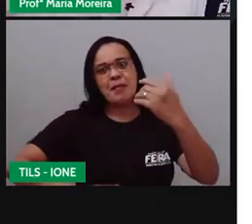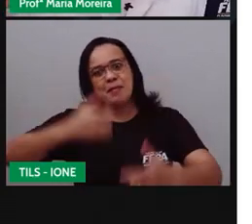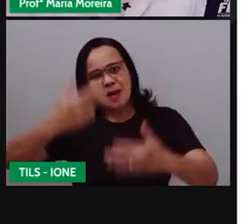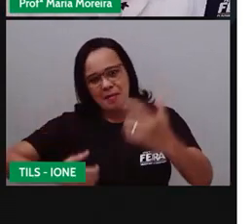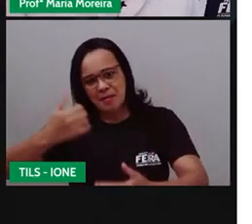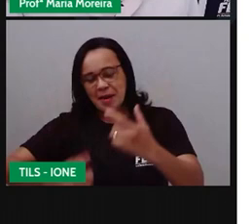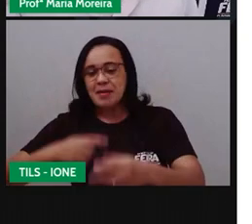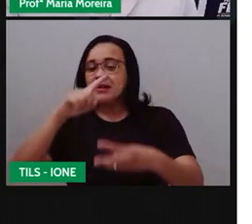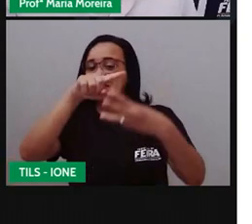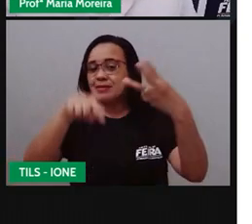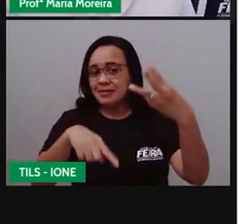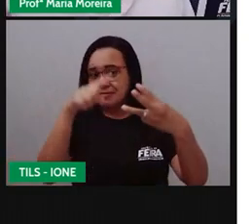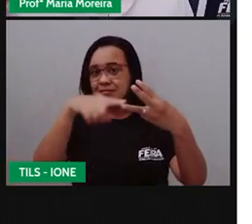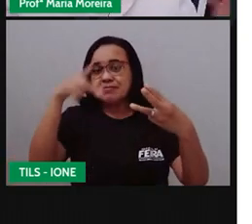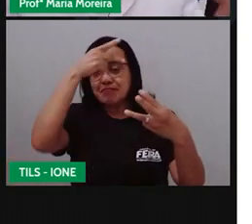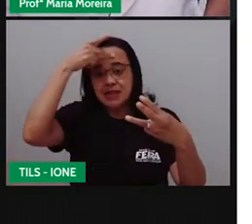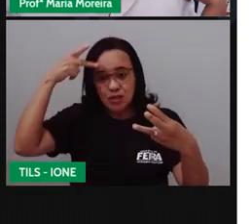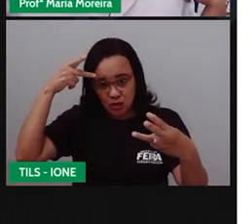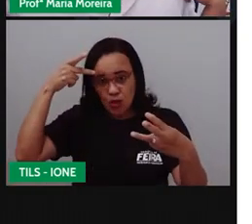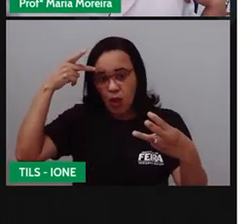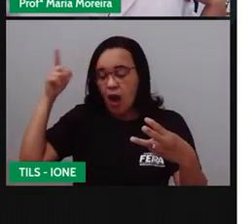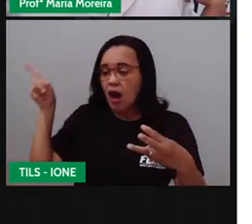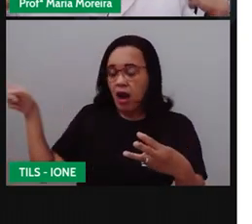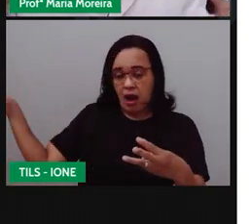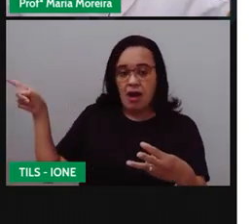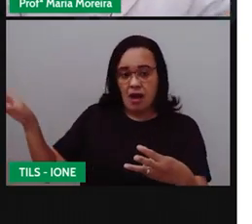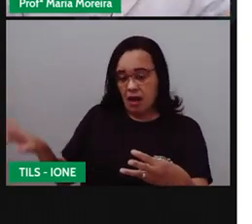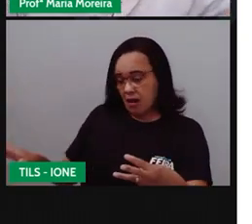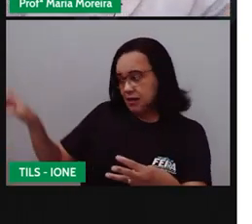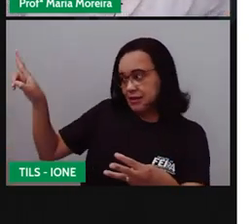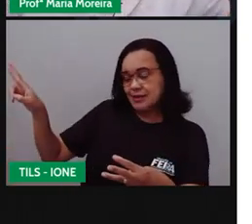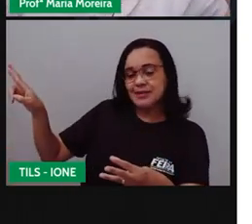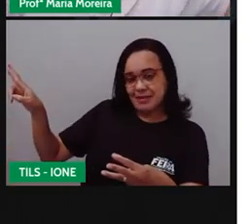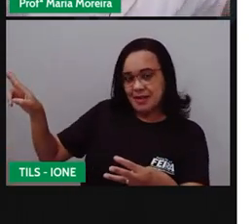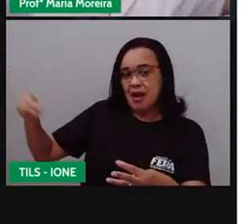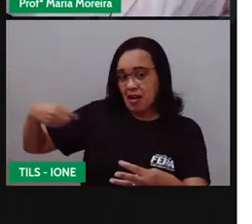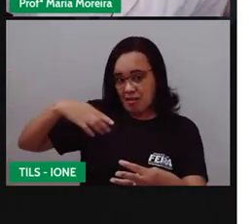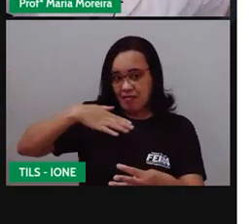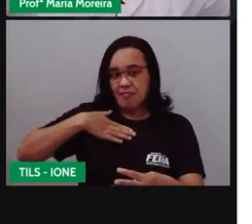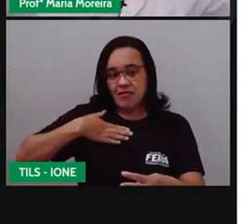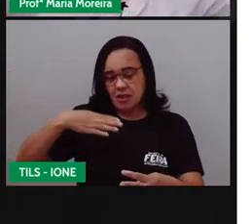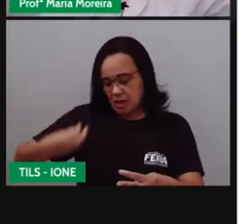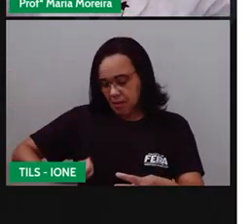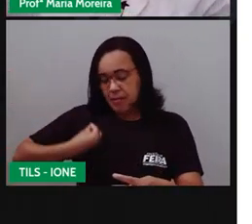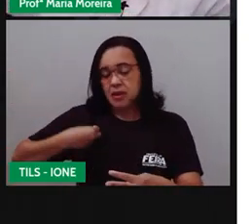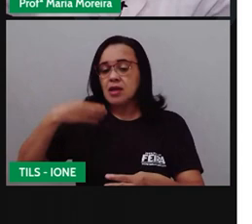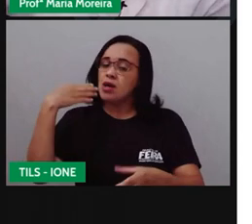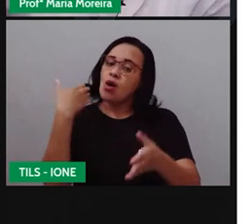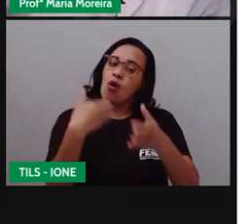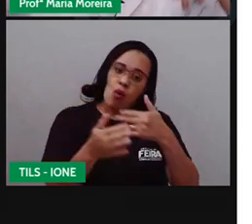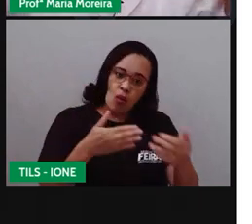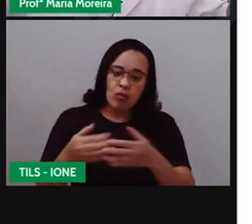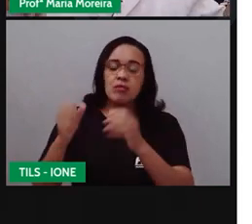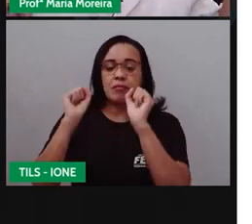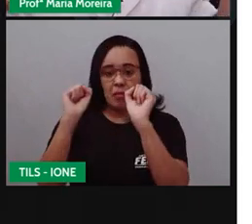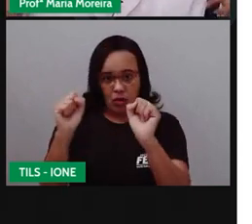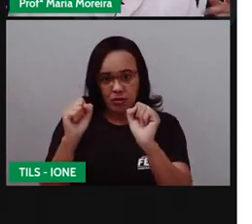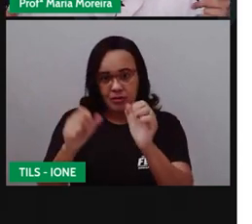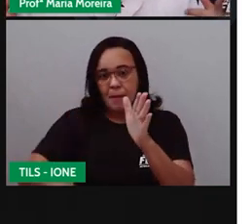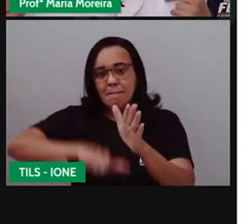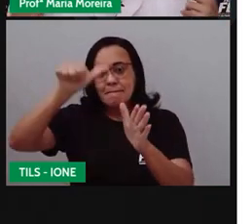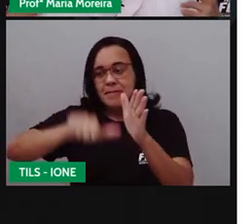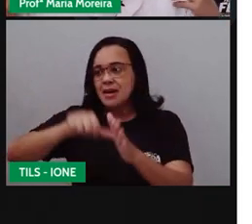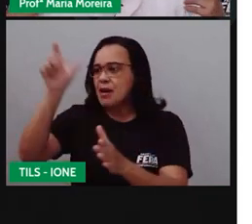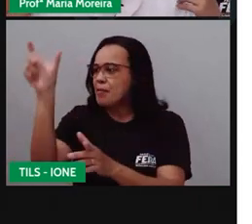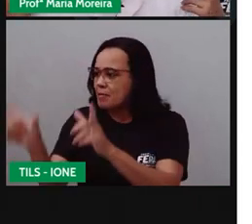É terceira pessoa, porque sou eu que estou falando sobre a vida de alguém. Então, a primeira